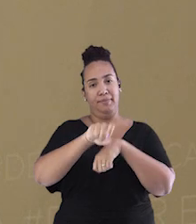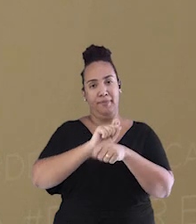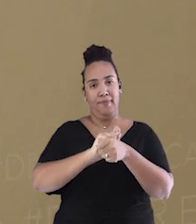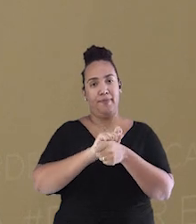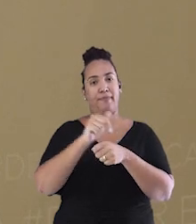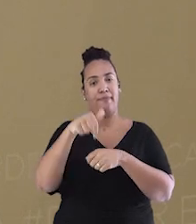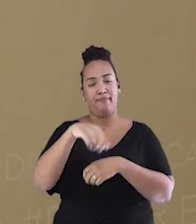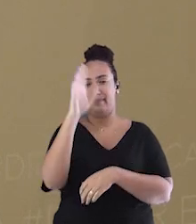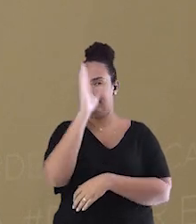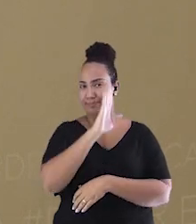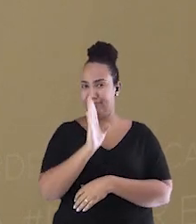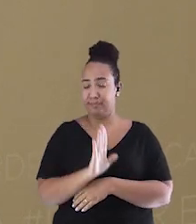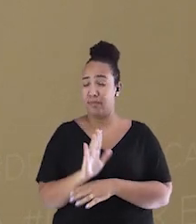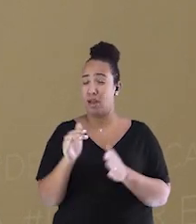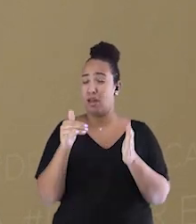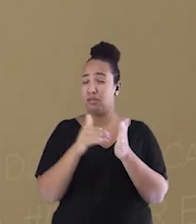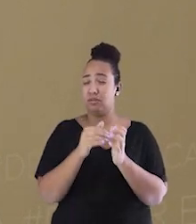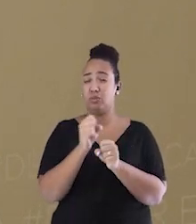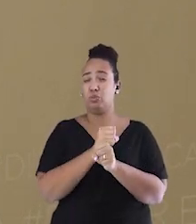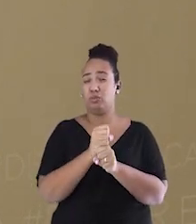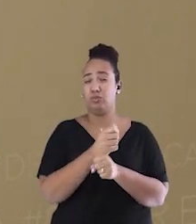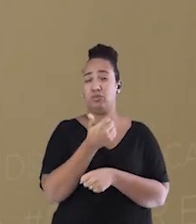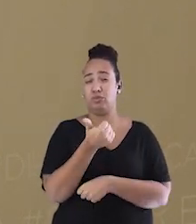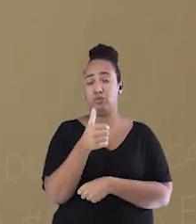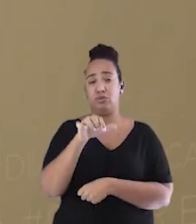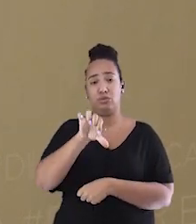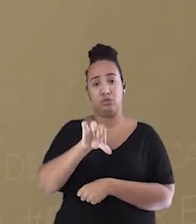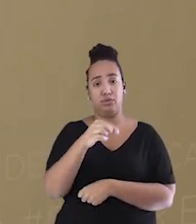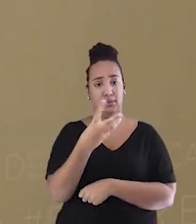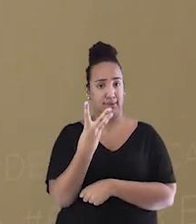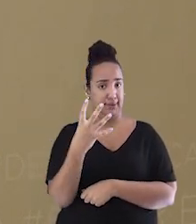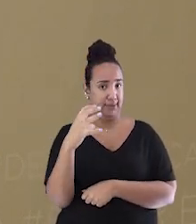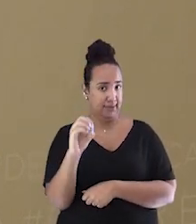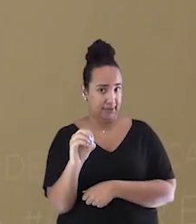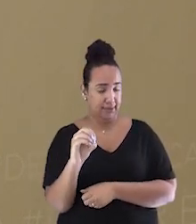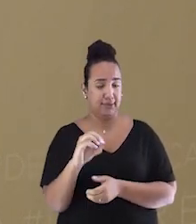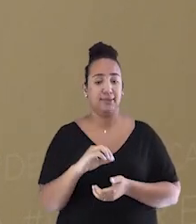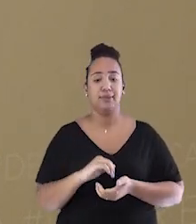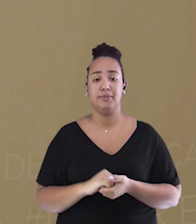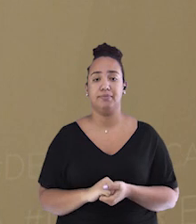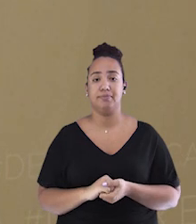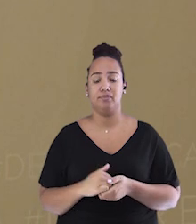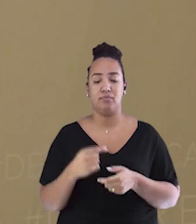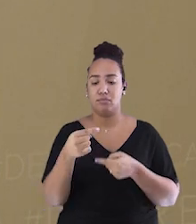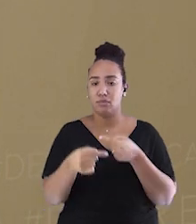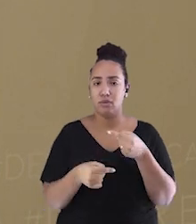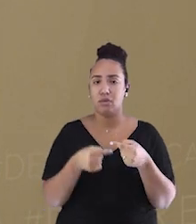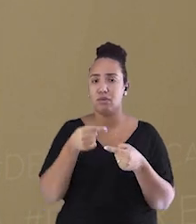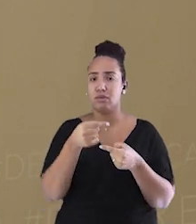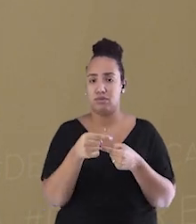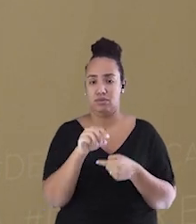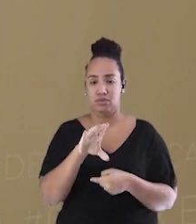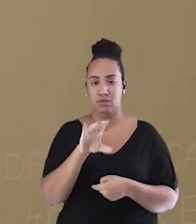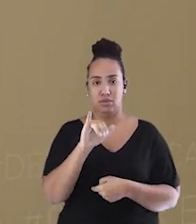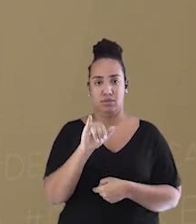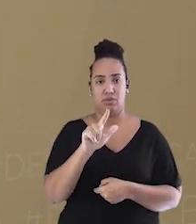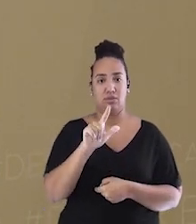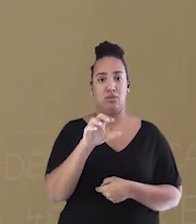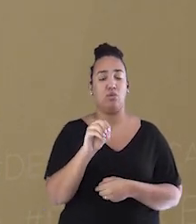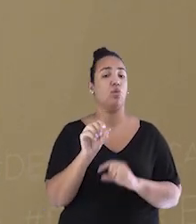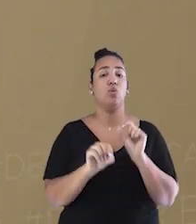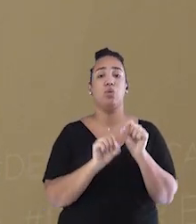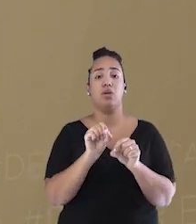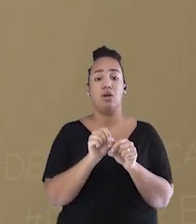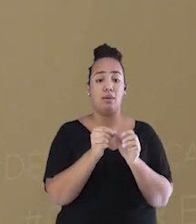principal atividade econômica, até por volta de 1930. Quando falamos de ciclo, dizemos de